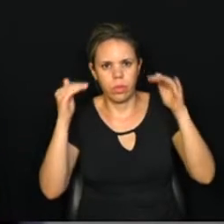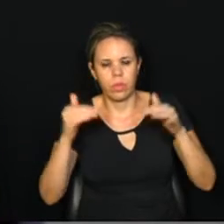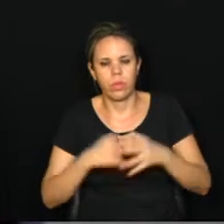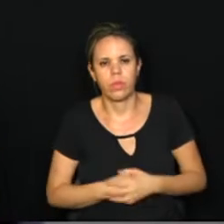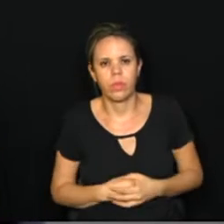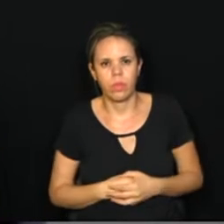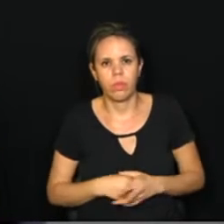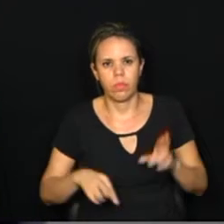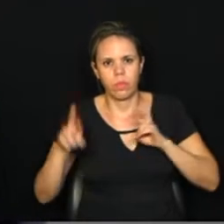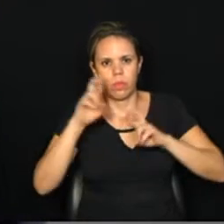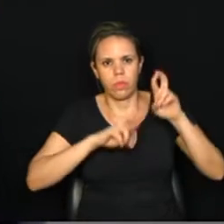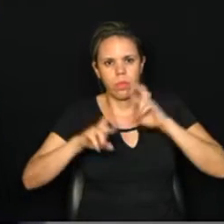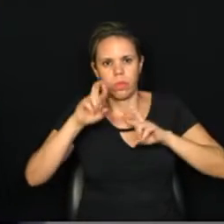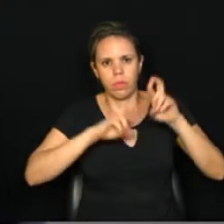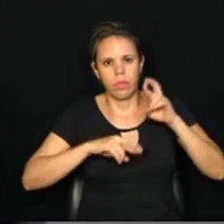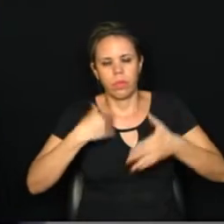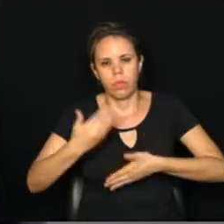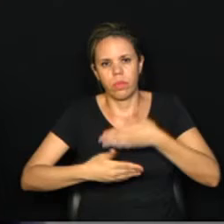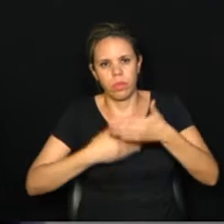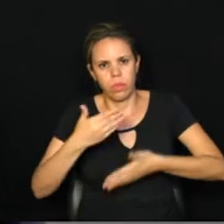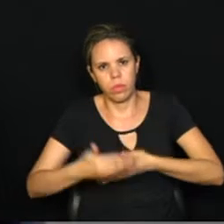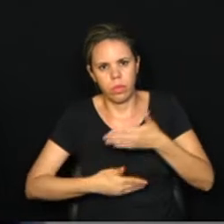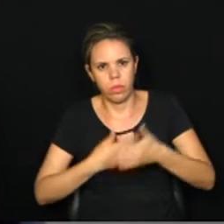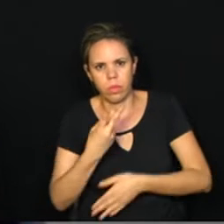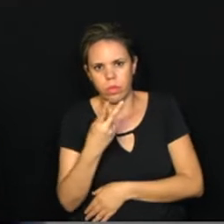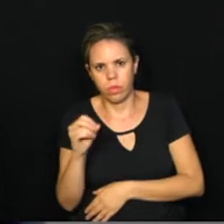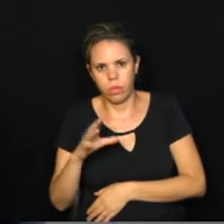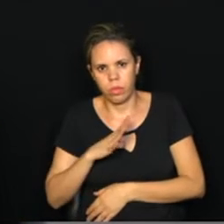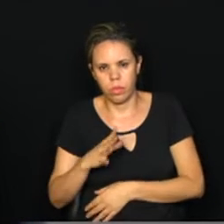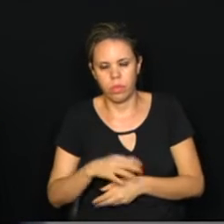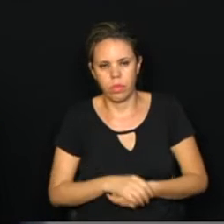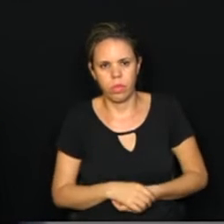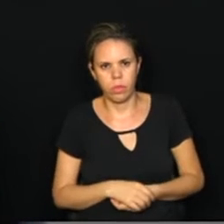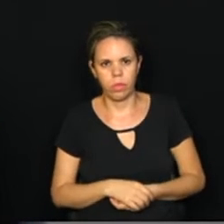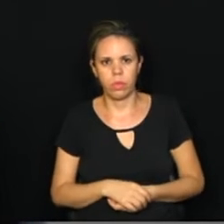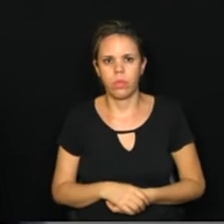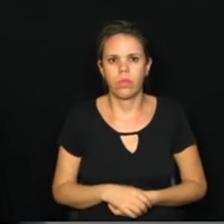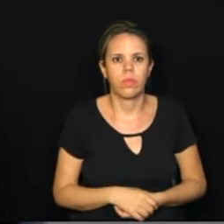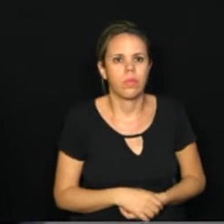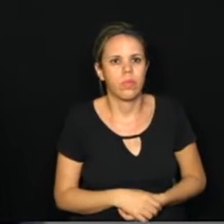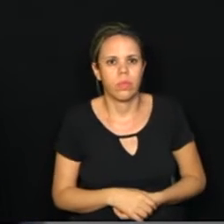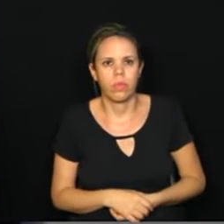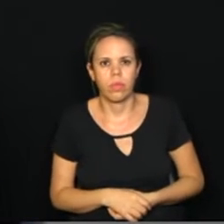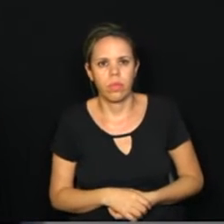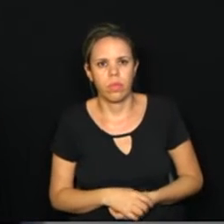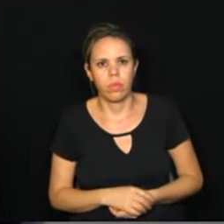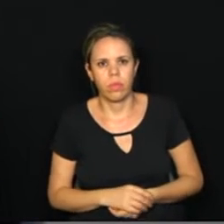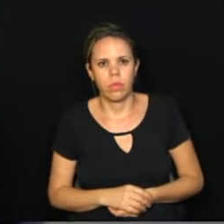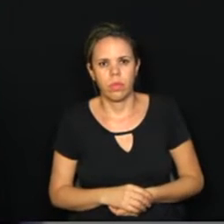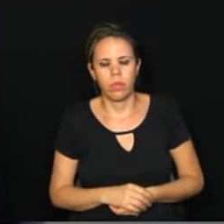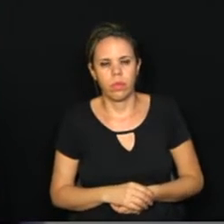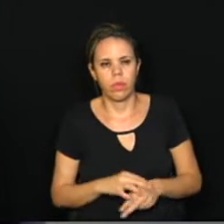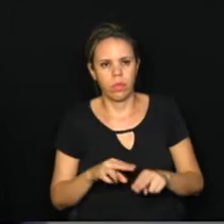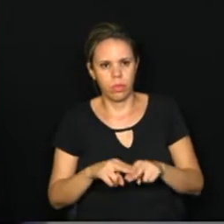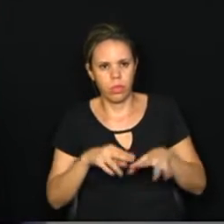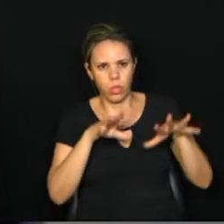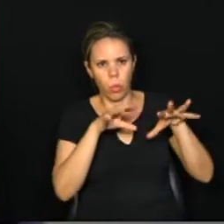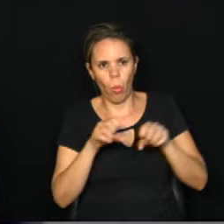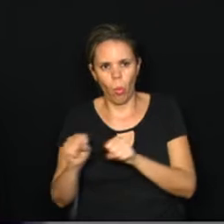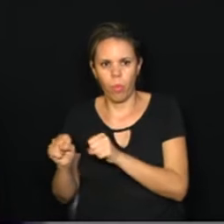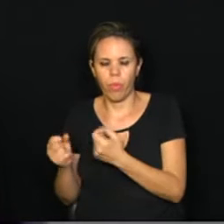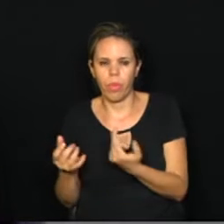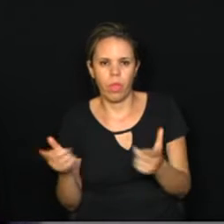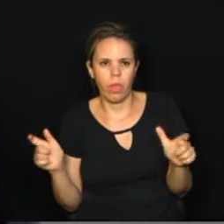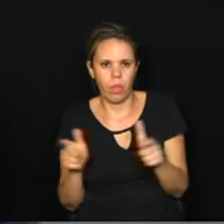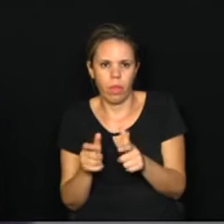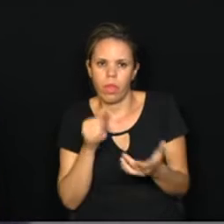de monitoramento diário das 20 cidades no que tange aos efeitos da estiagem, como se